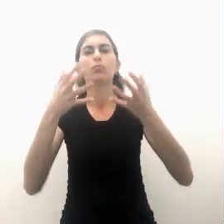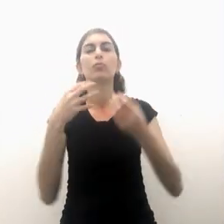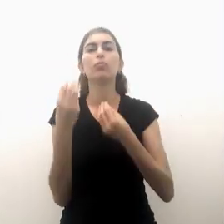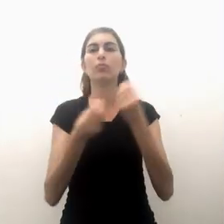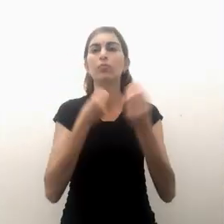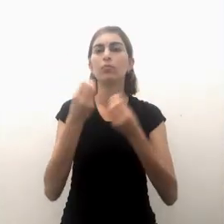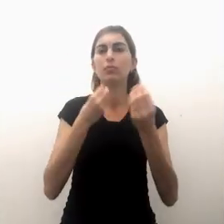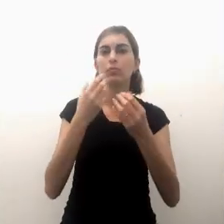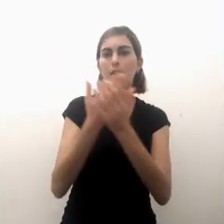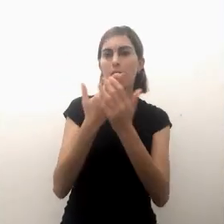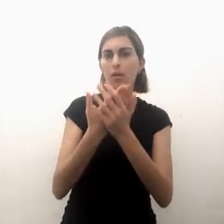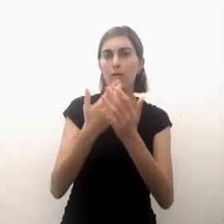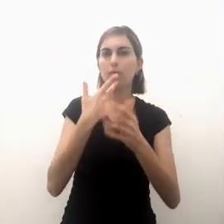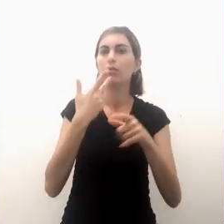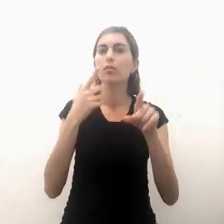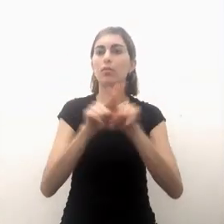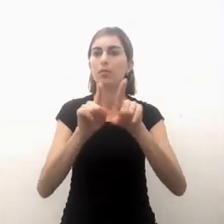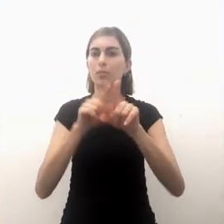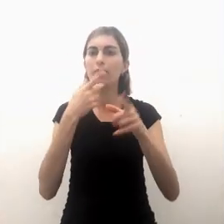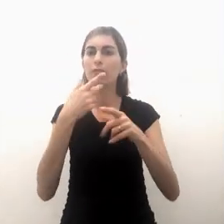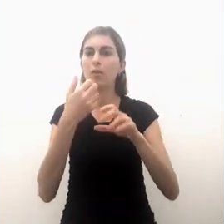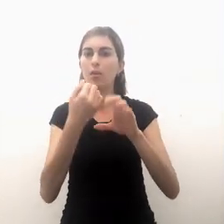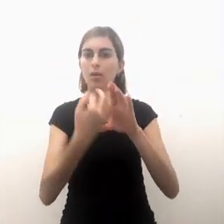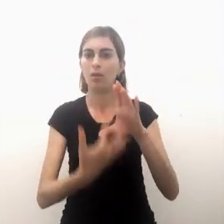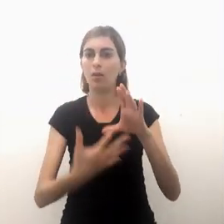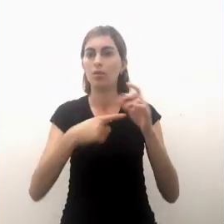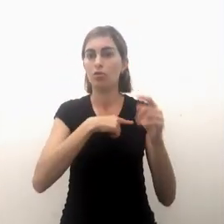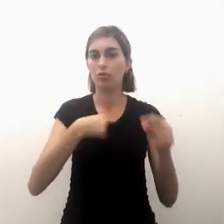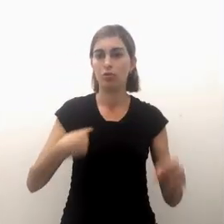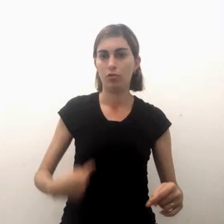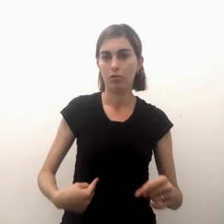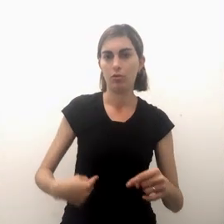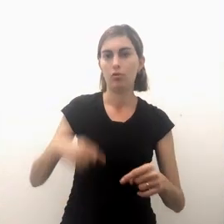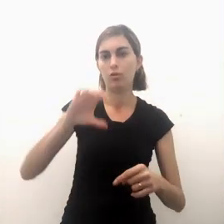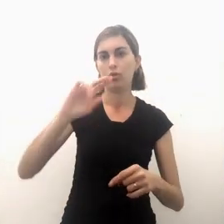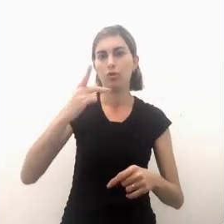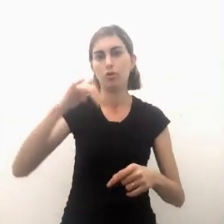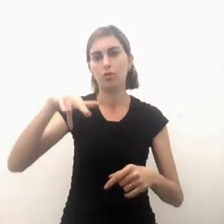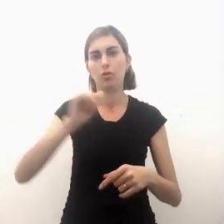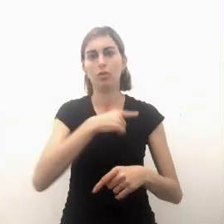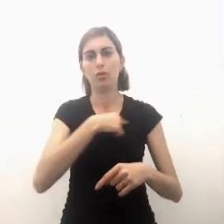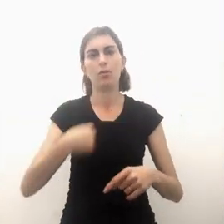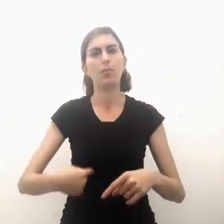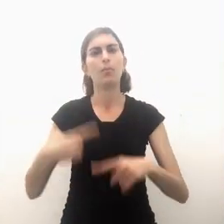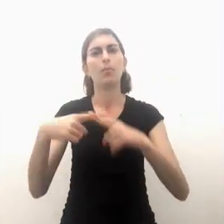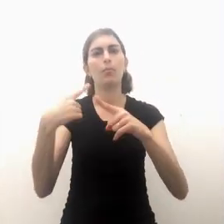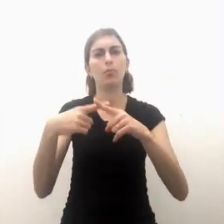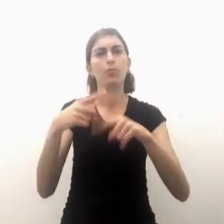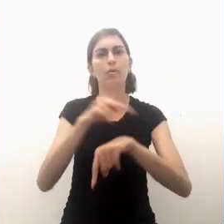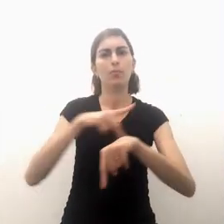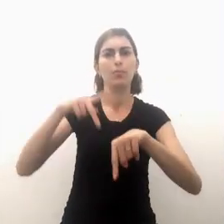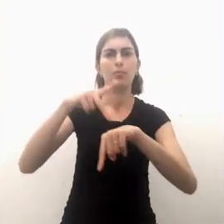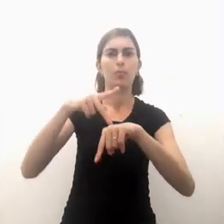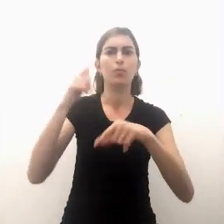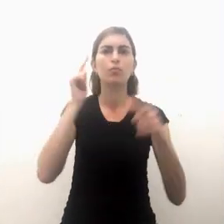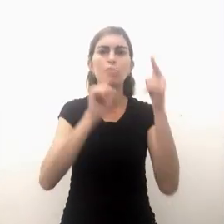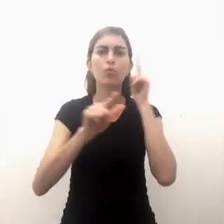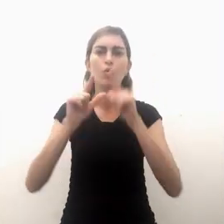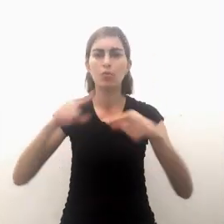tá? Na aula de hoje a gente vai trazer um pouquinho dos aspectos da China, né? Por que a China é um país que